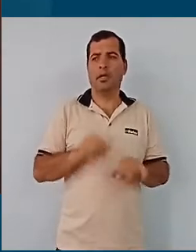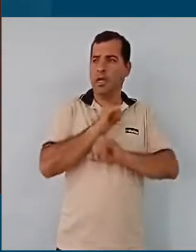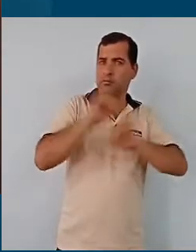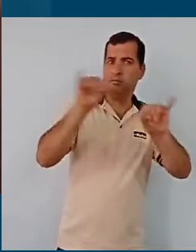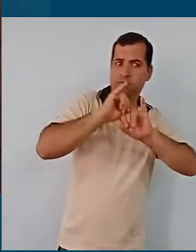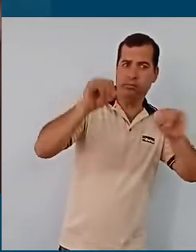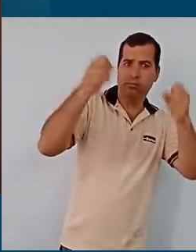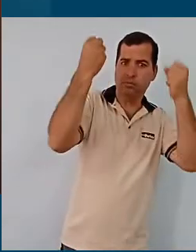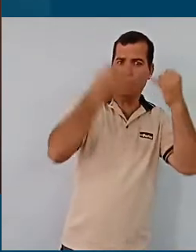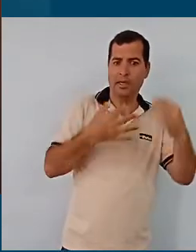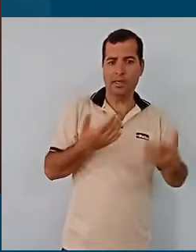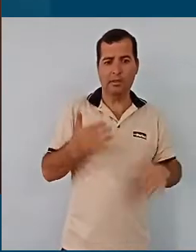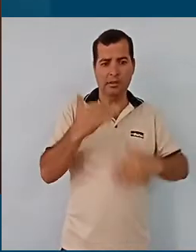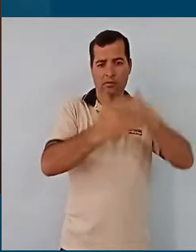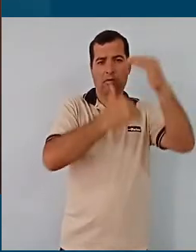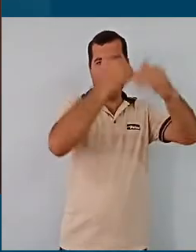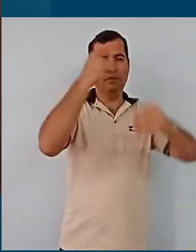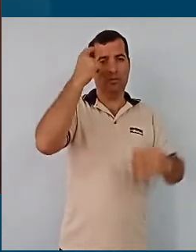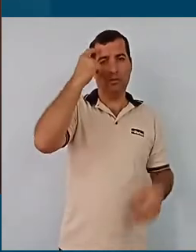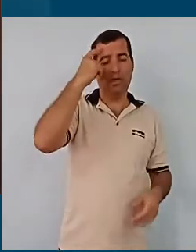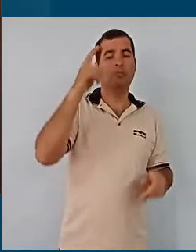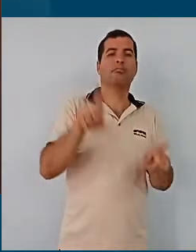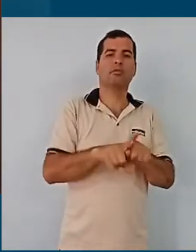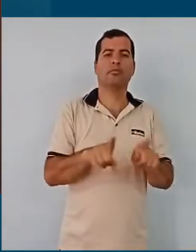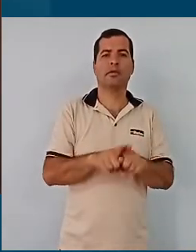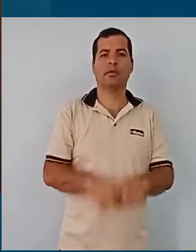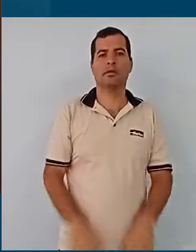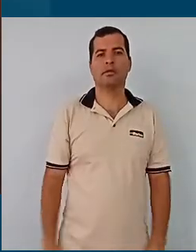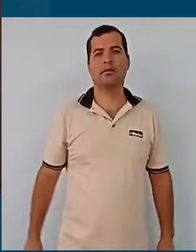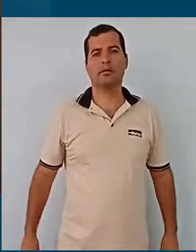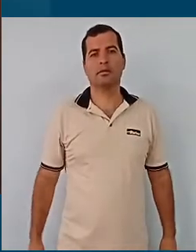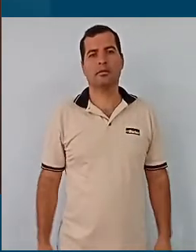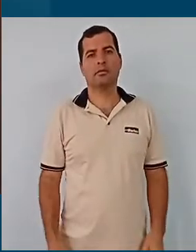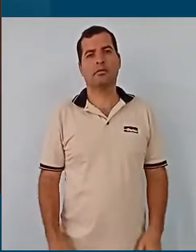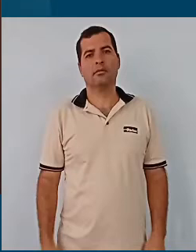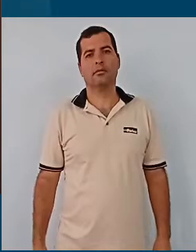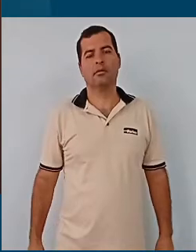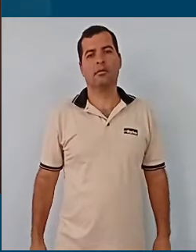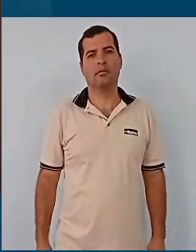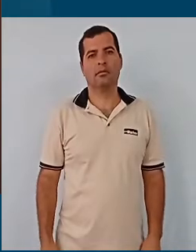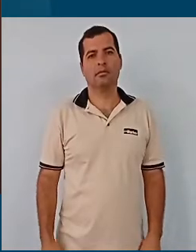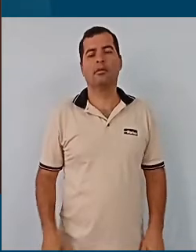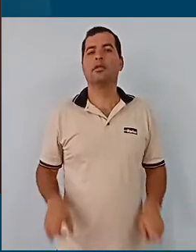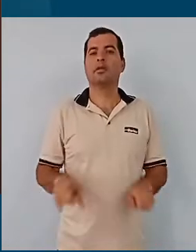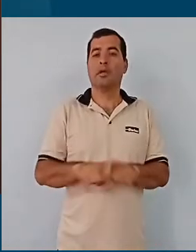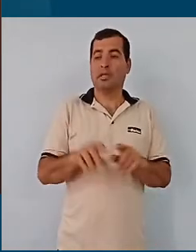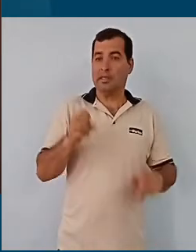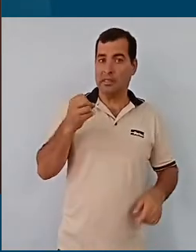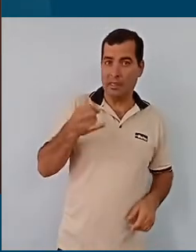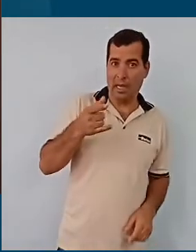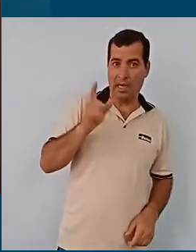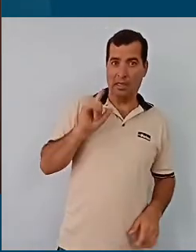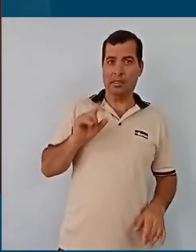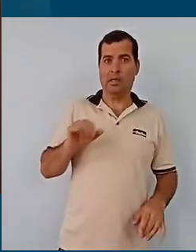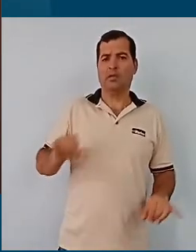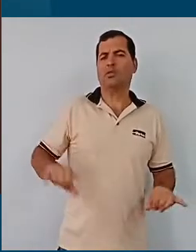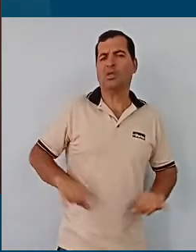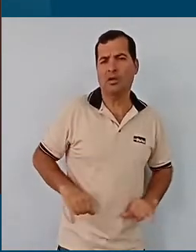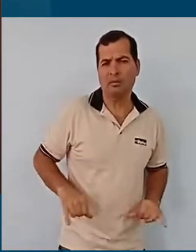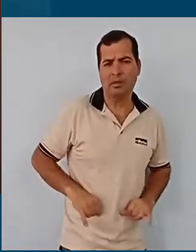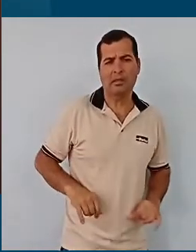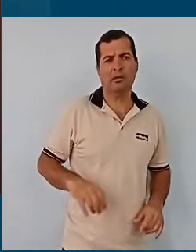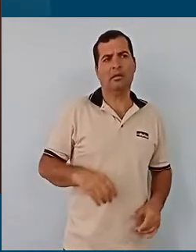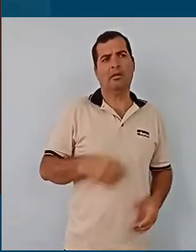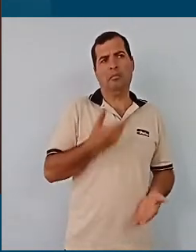o desenvolvimento do cérebro, inclusive. Ele diz, além do risco de gerar sofrimento e frustração ao colocar